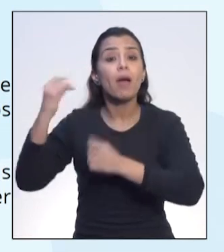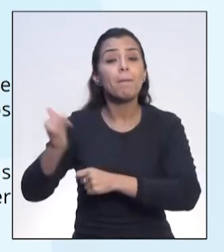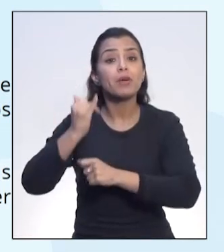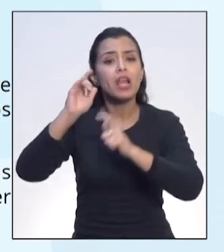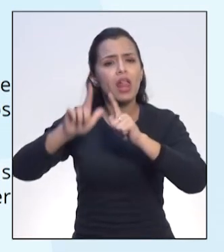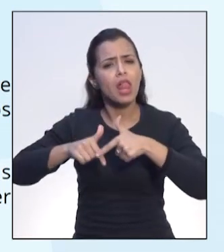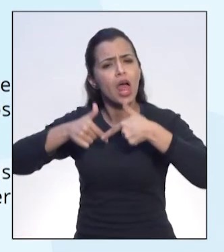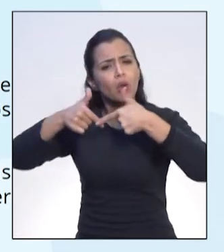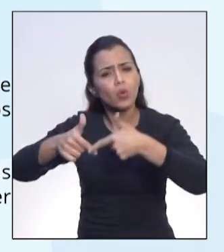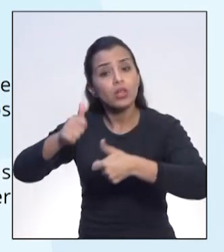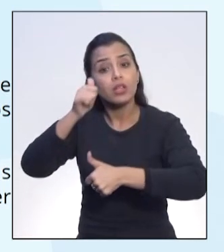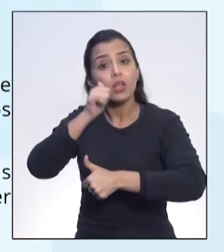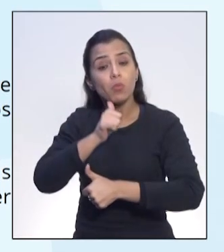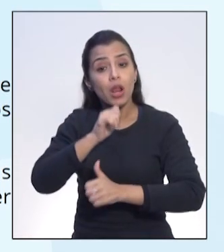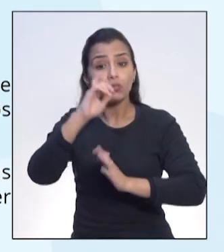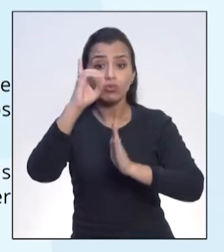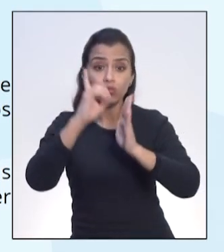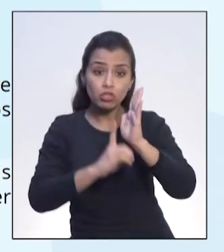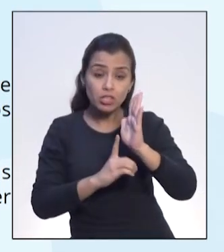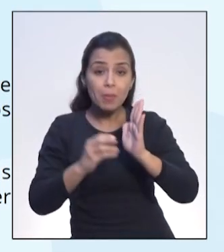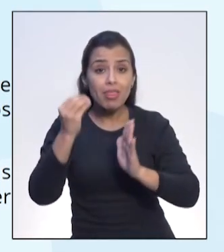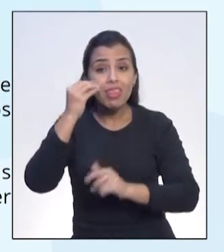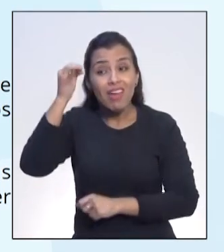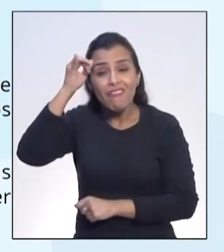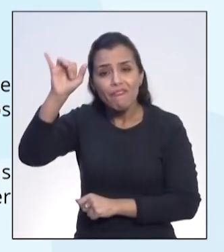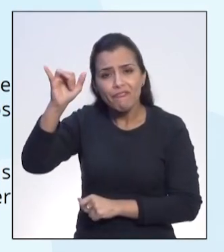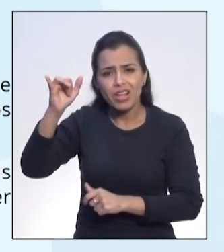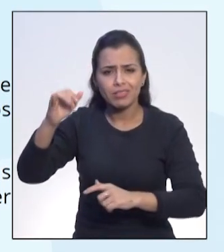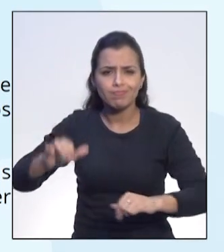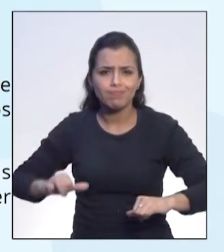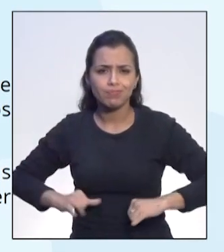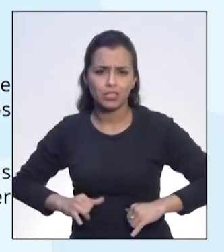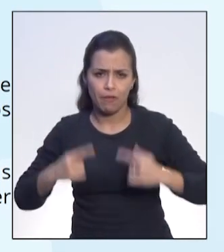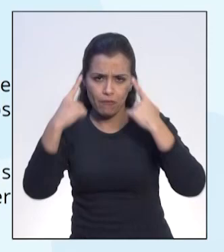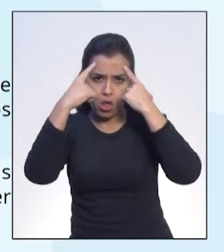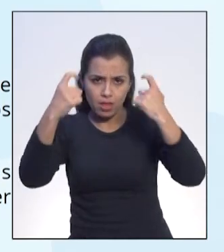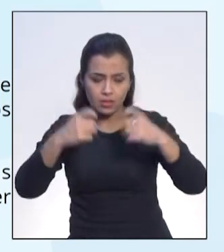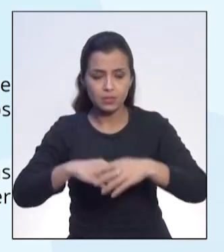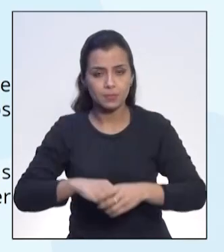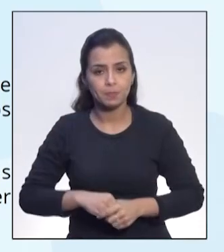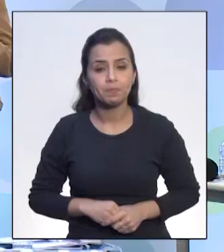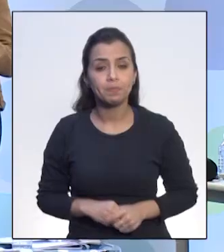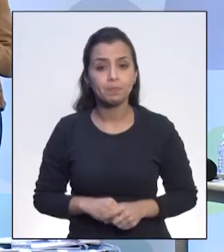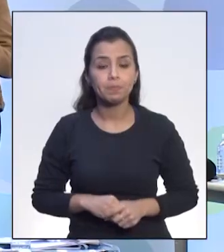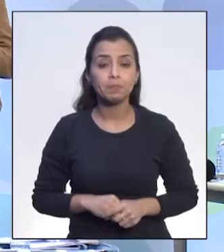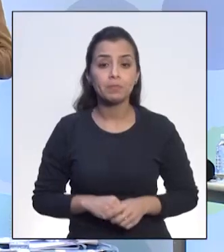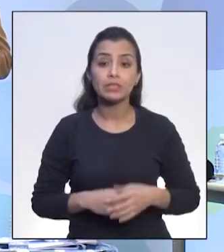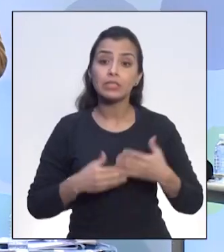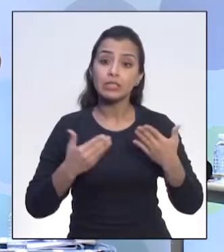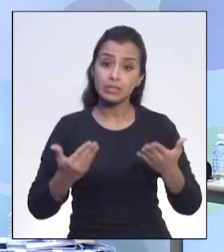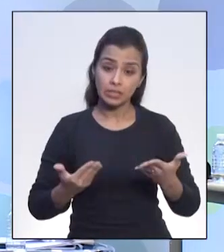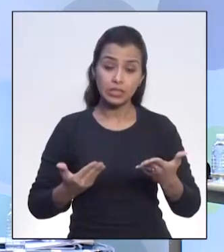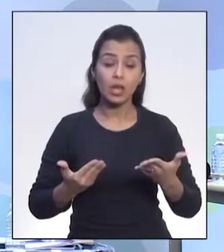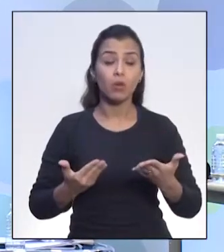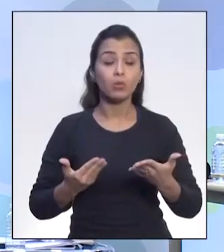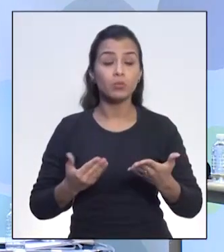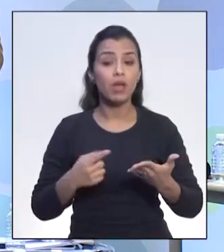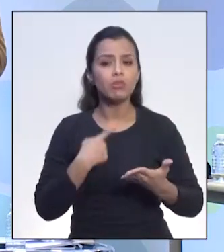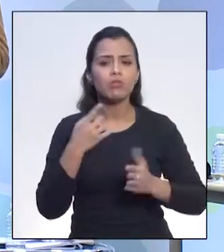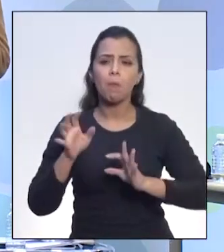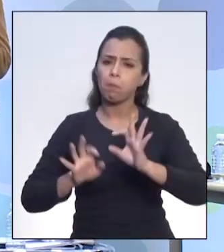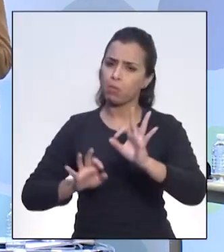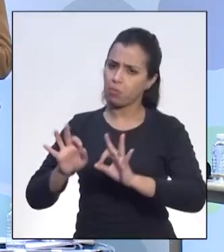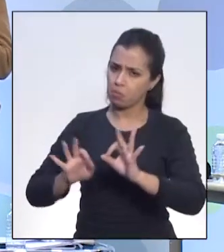das mulheres pelo direito a não sofrer nenhum tipo de violência. Então, nós estamos